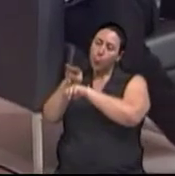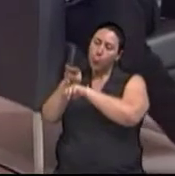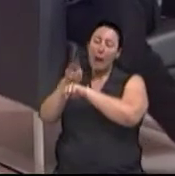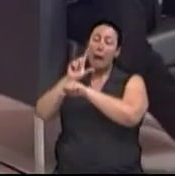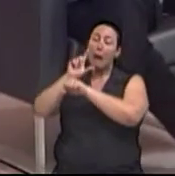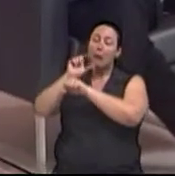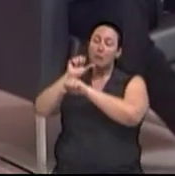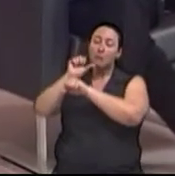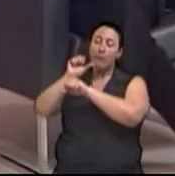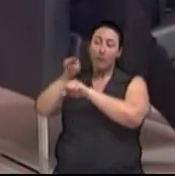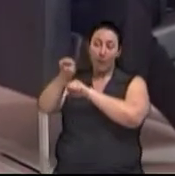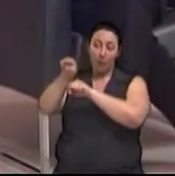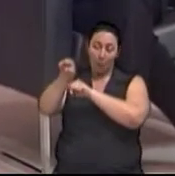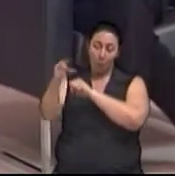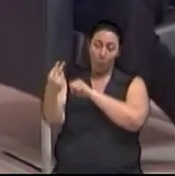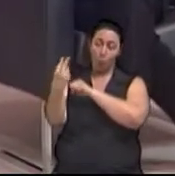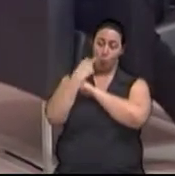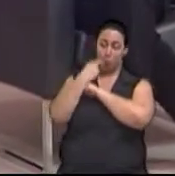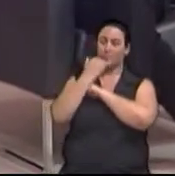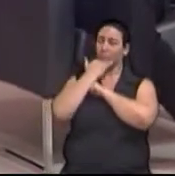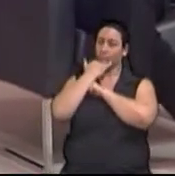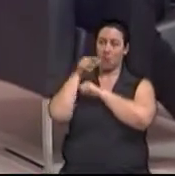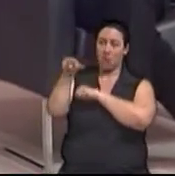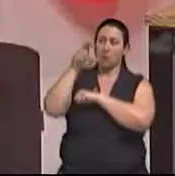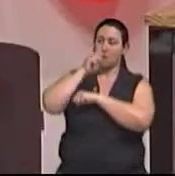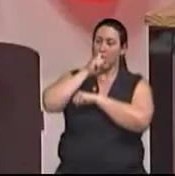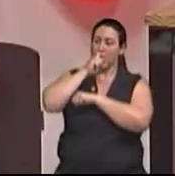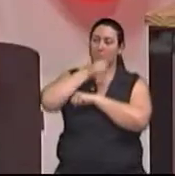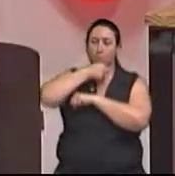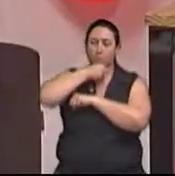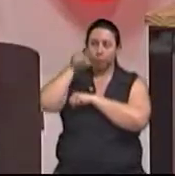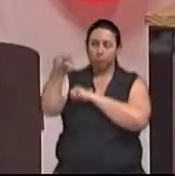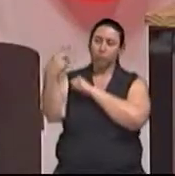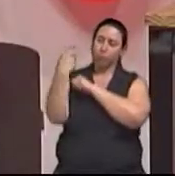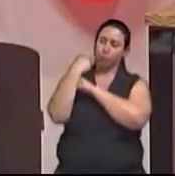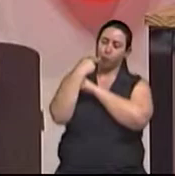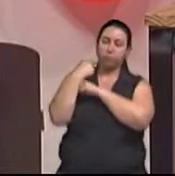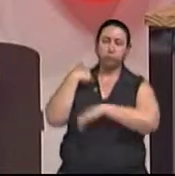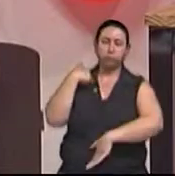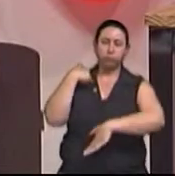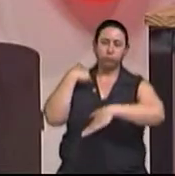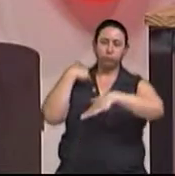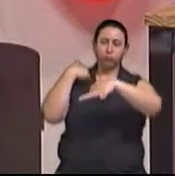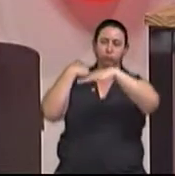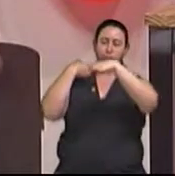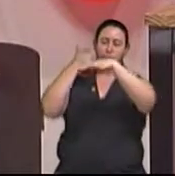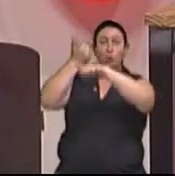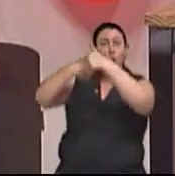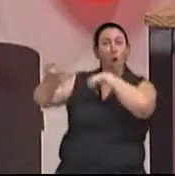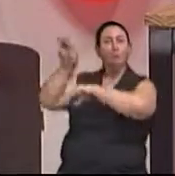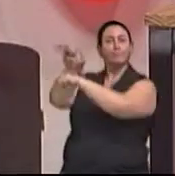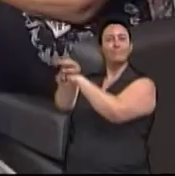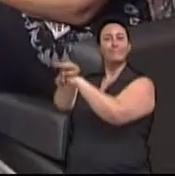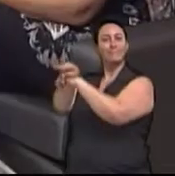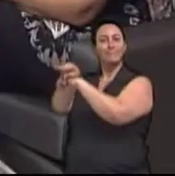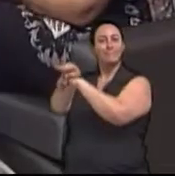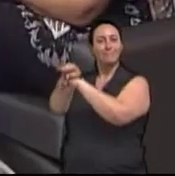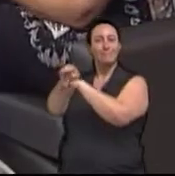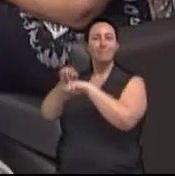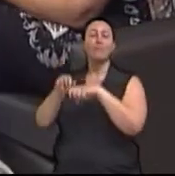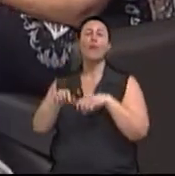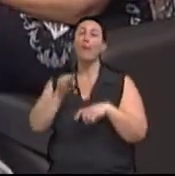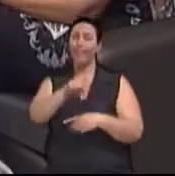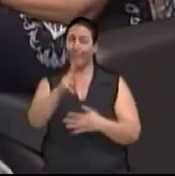é fica difícil essa relação né até porque não deve ser assim tá errado esse olhar